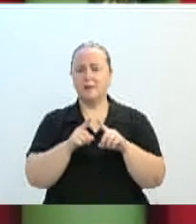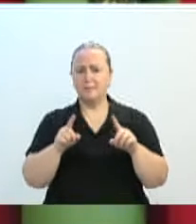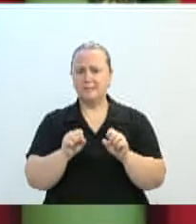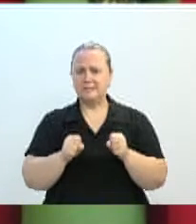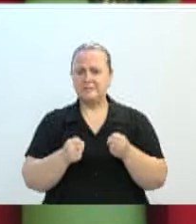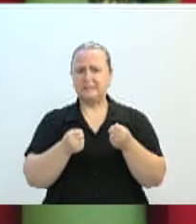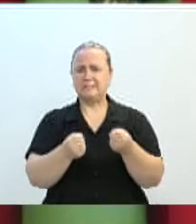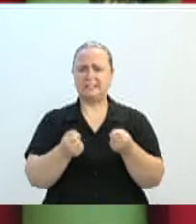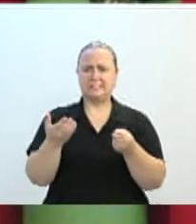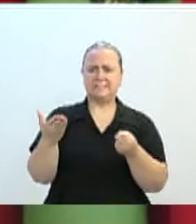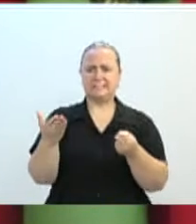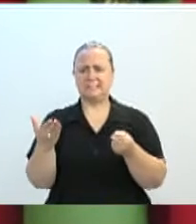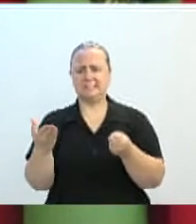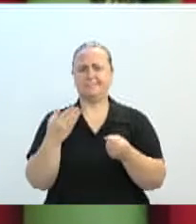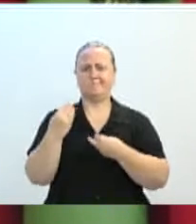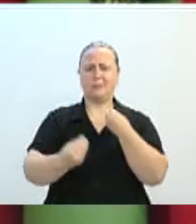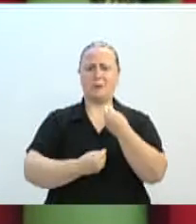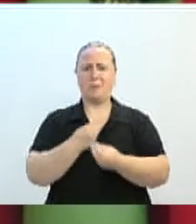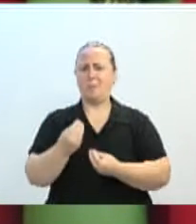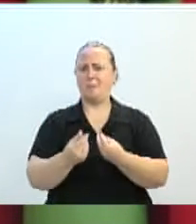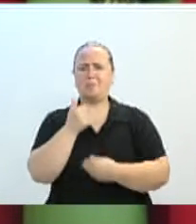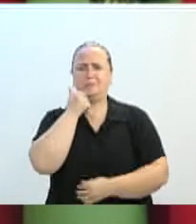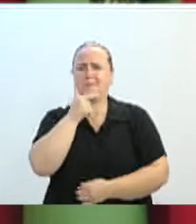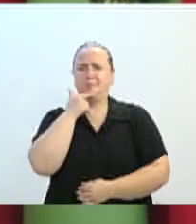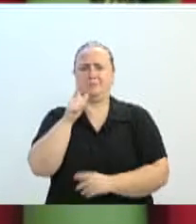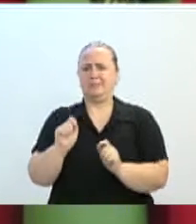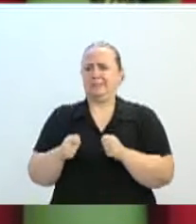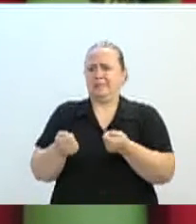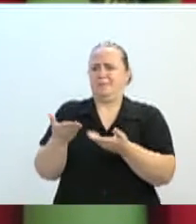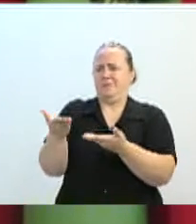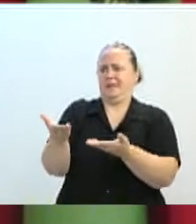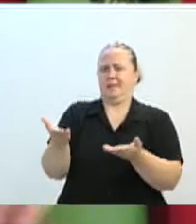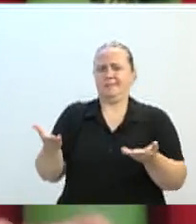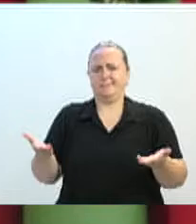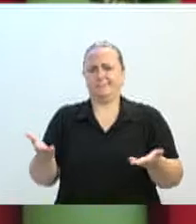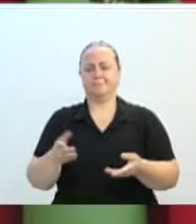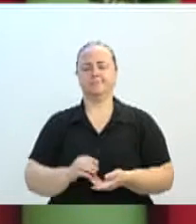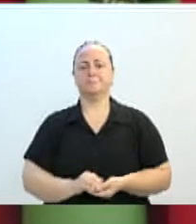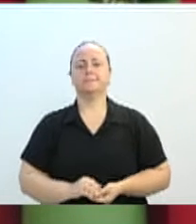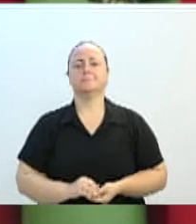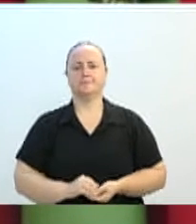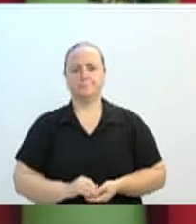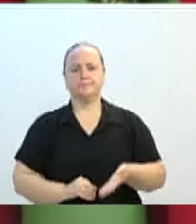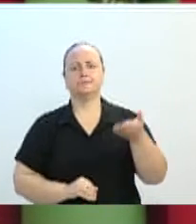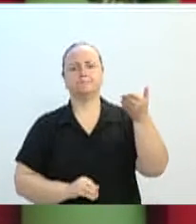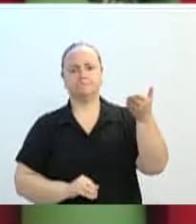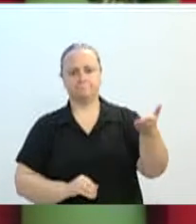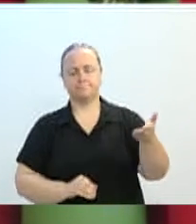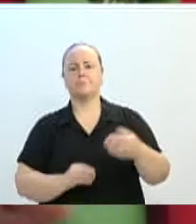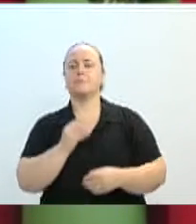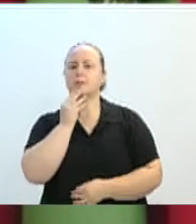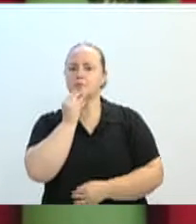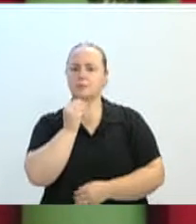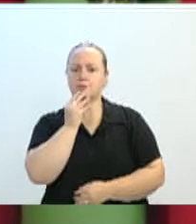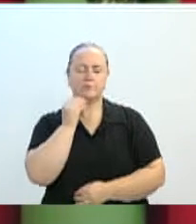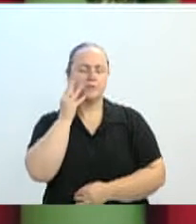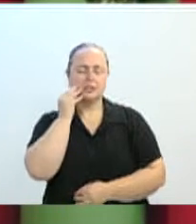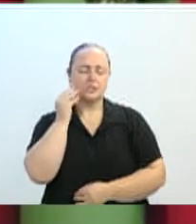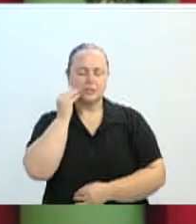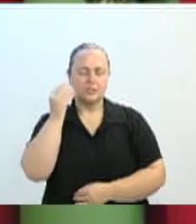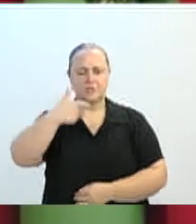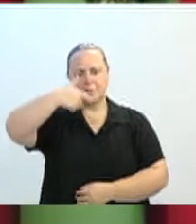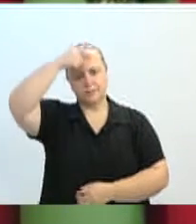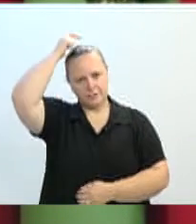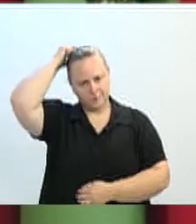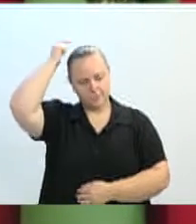defender o indefensável né De qualquer forma né registramos aqui com certeza uma parte os vereadores Gilson os vereadores adrianos e